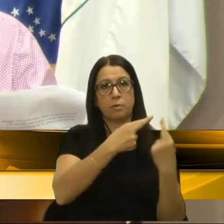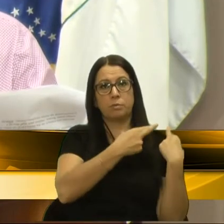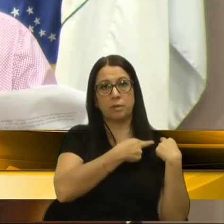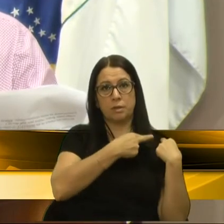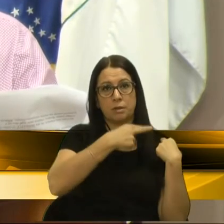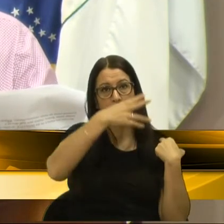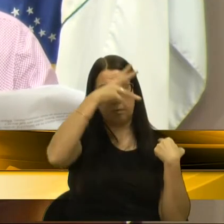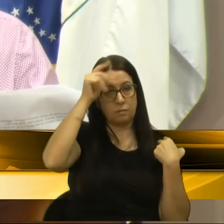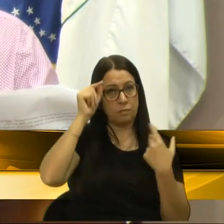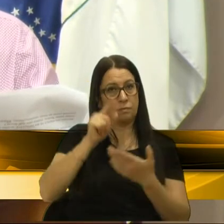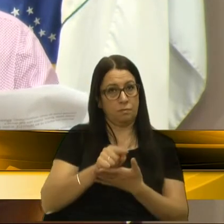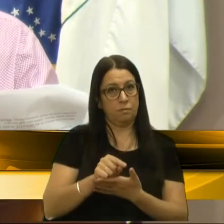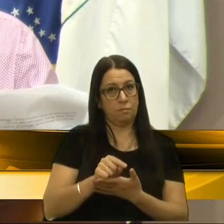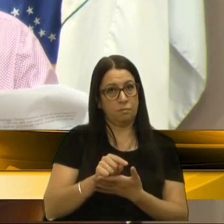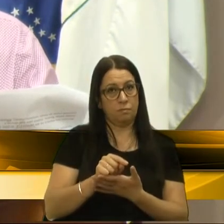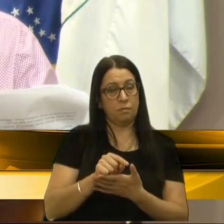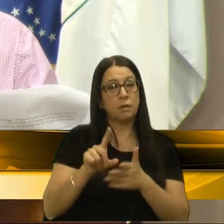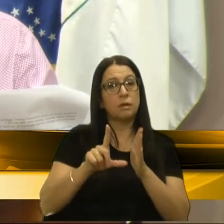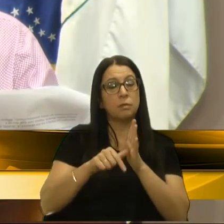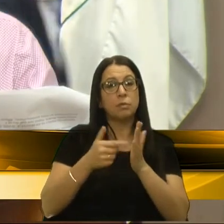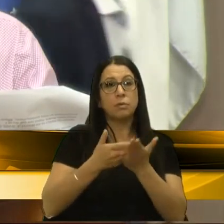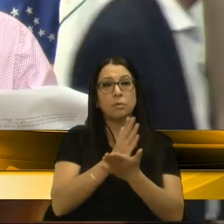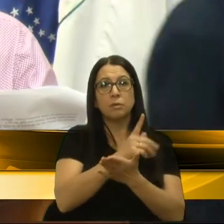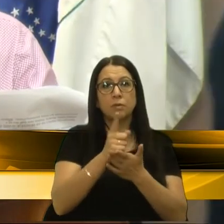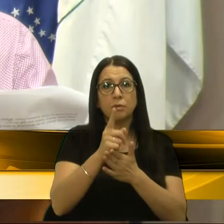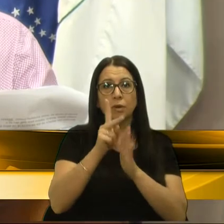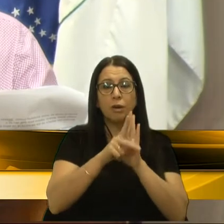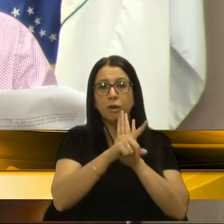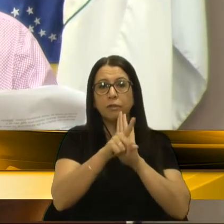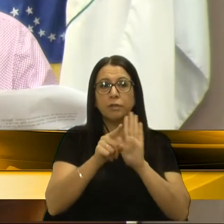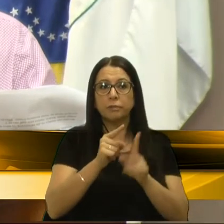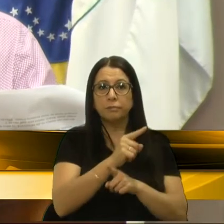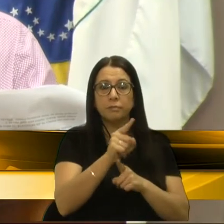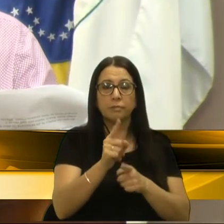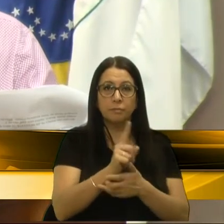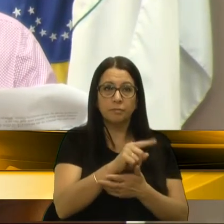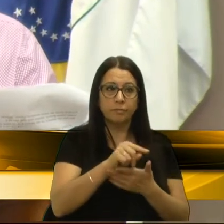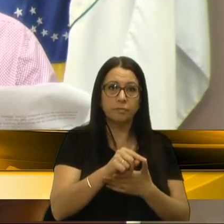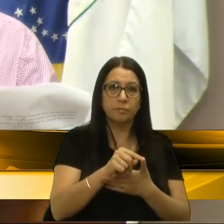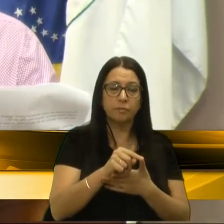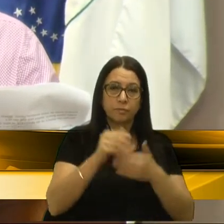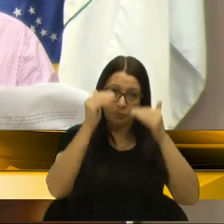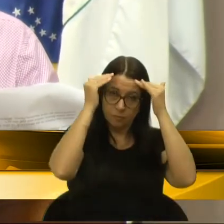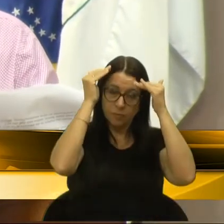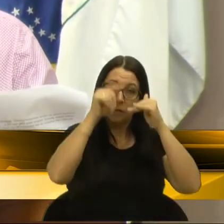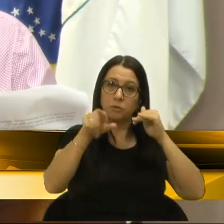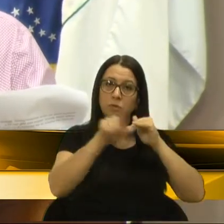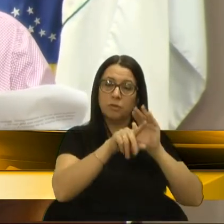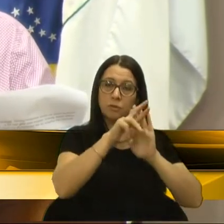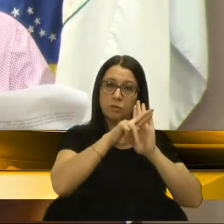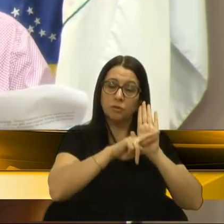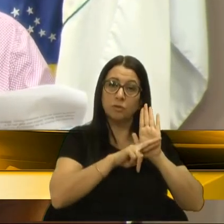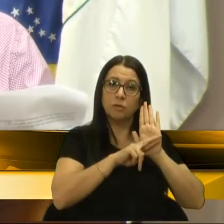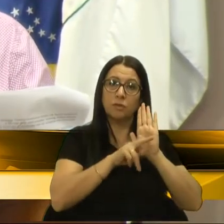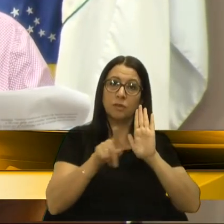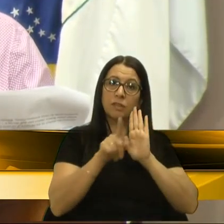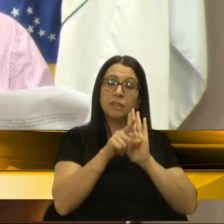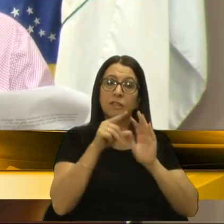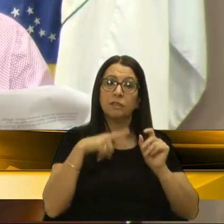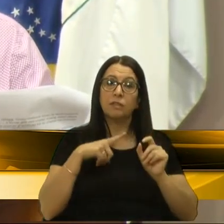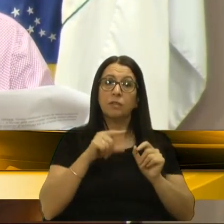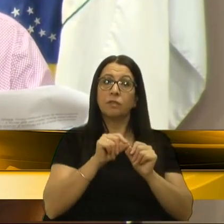sobre as áreas. Logo, a aprovação desse projeto e convênios precisa respeitar as disposições a serem